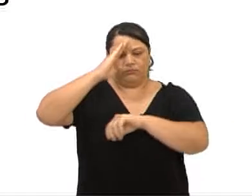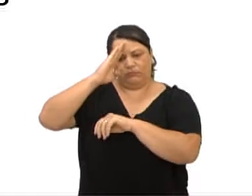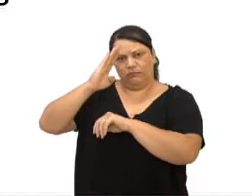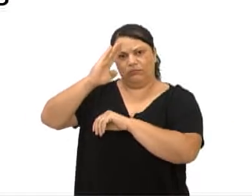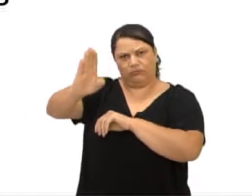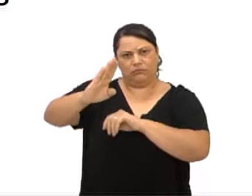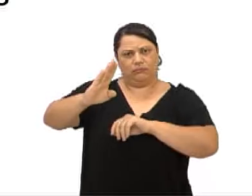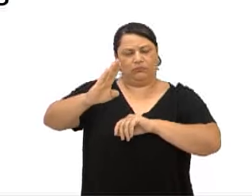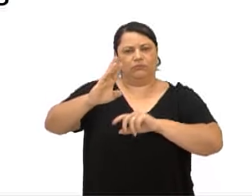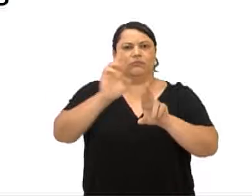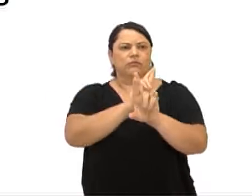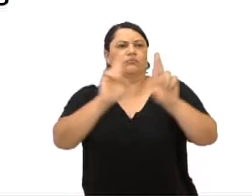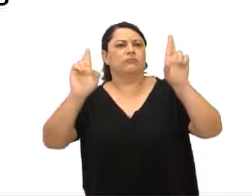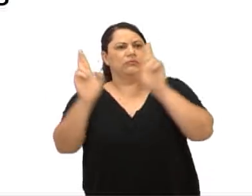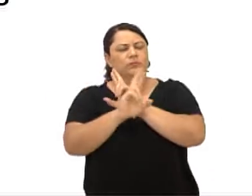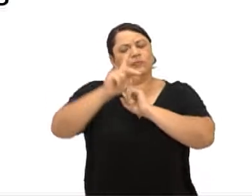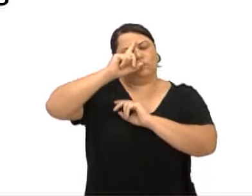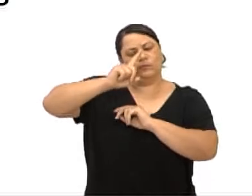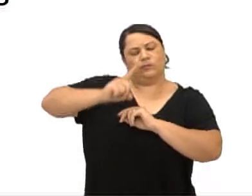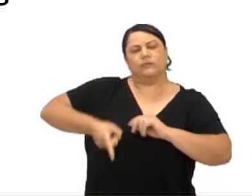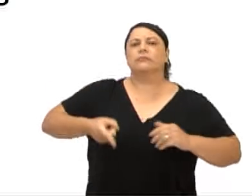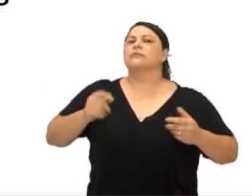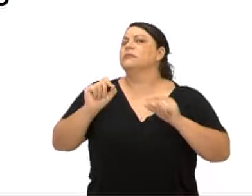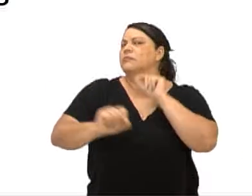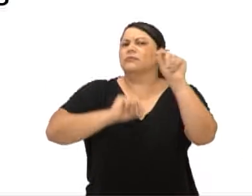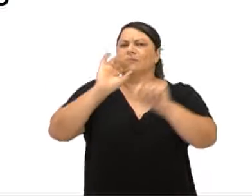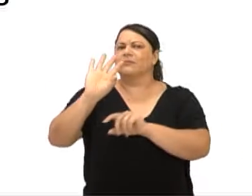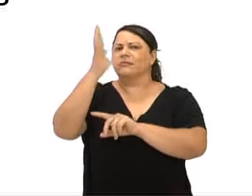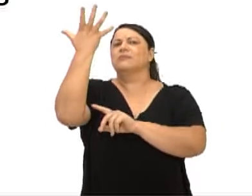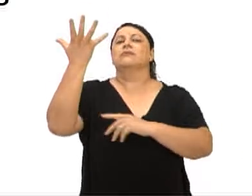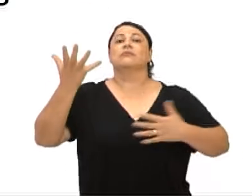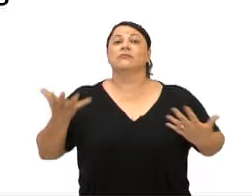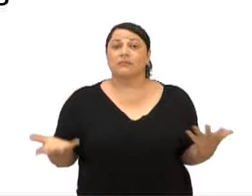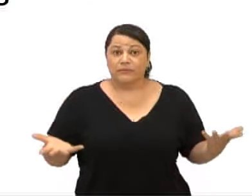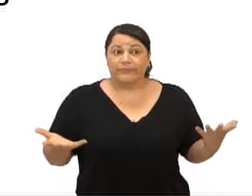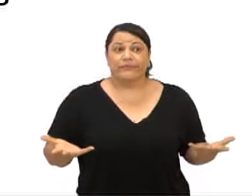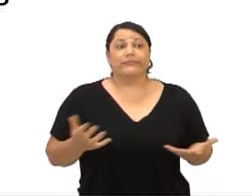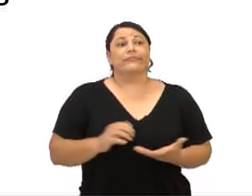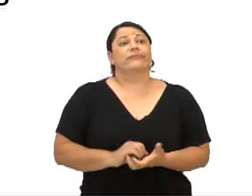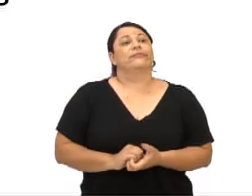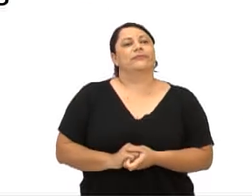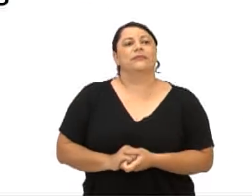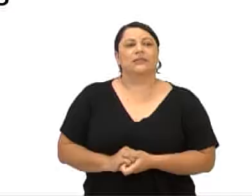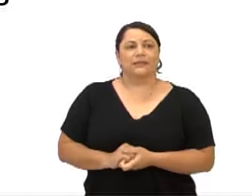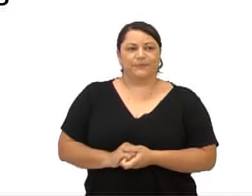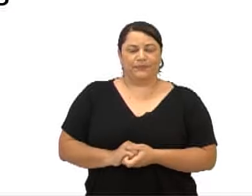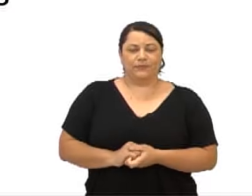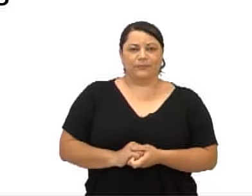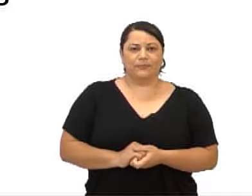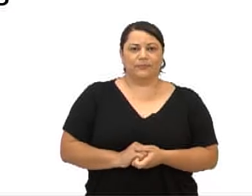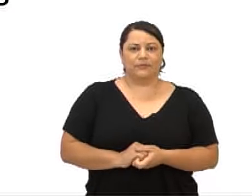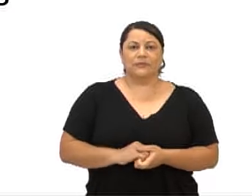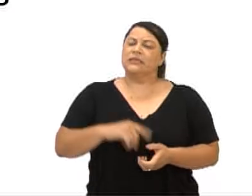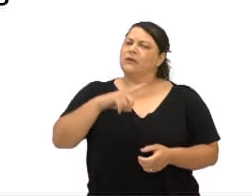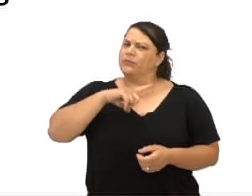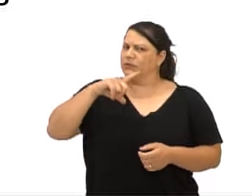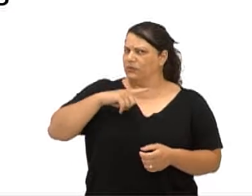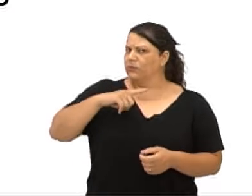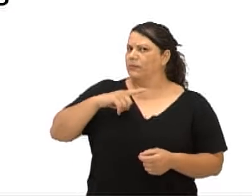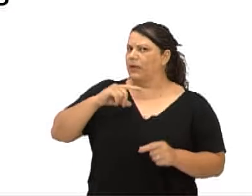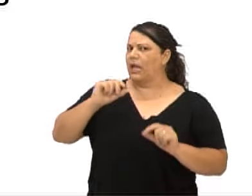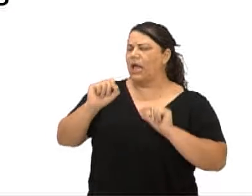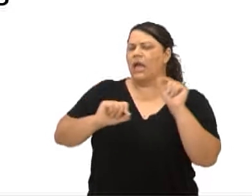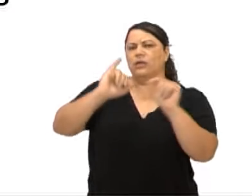diretamente relacionada a esse imperialismo. E o que vai acontecer? Para que tivesse imperialismo,